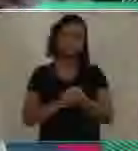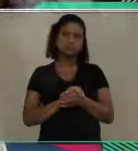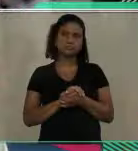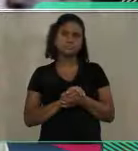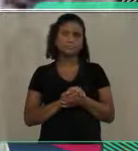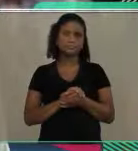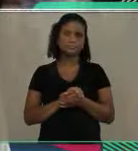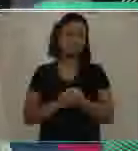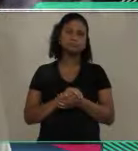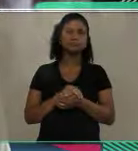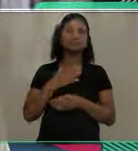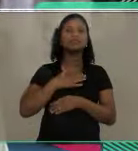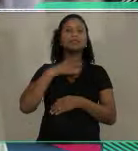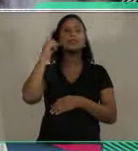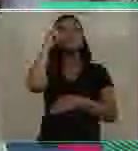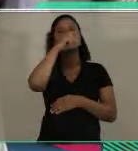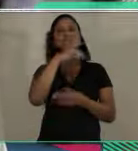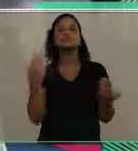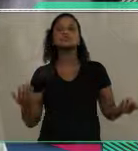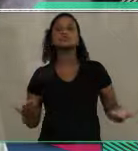a minha dificuldade hoje